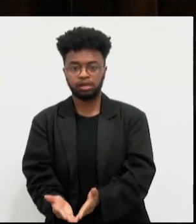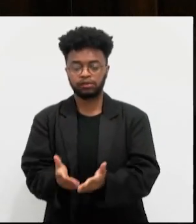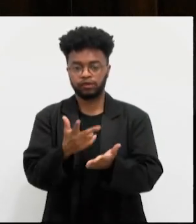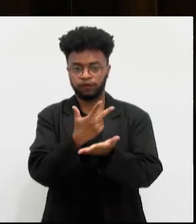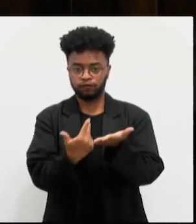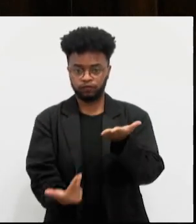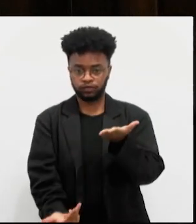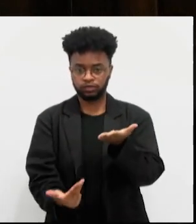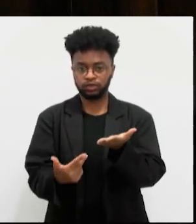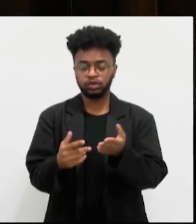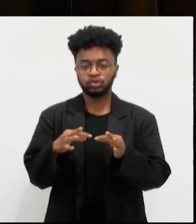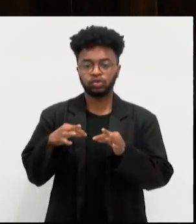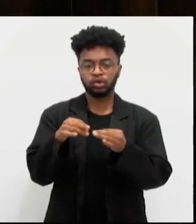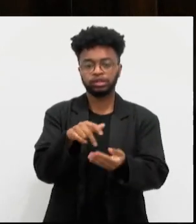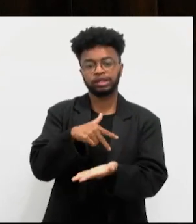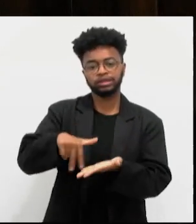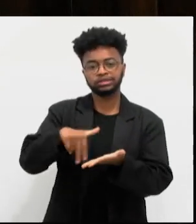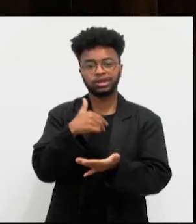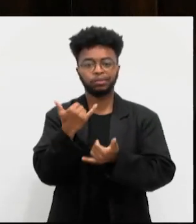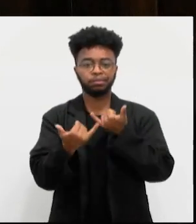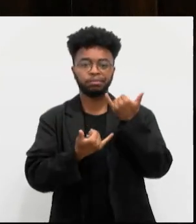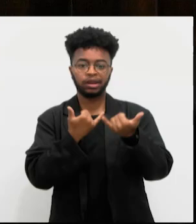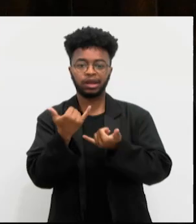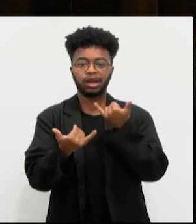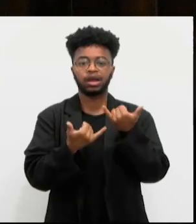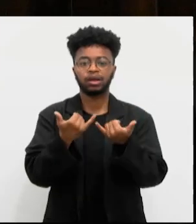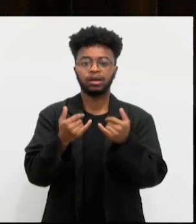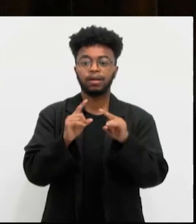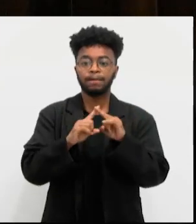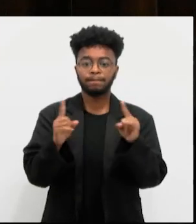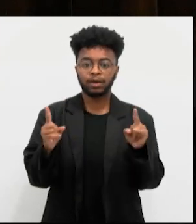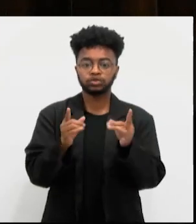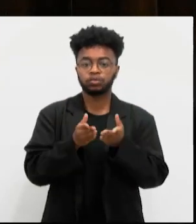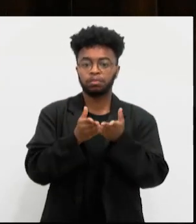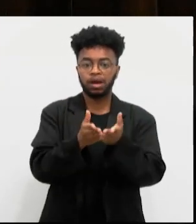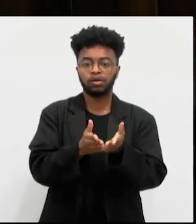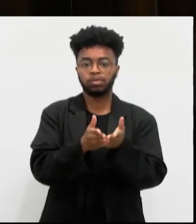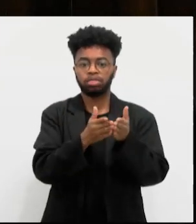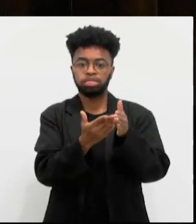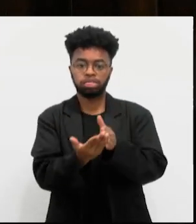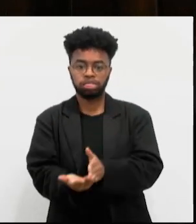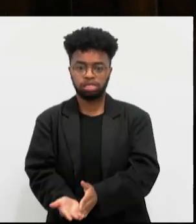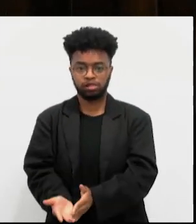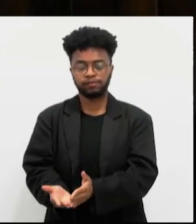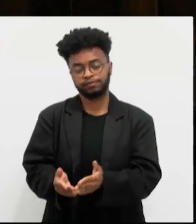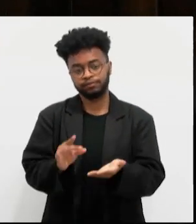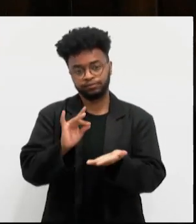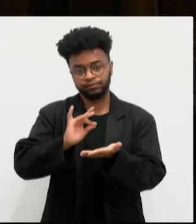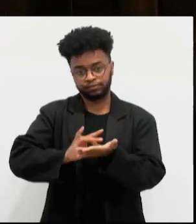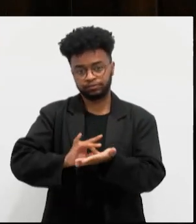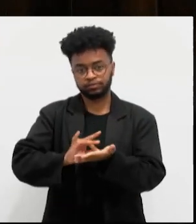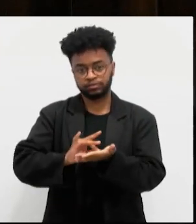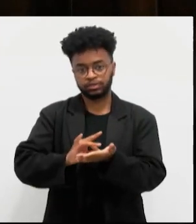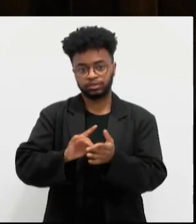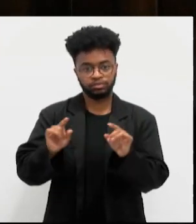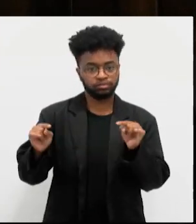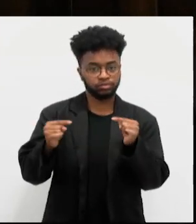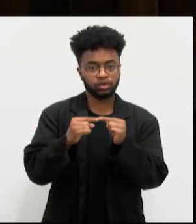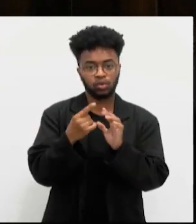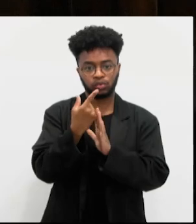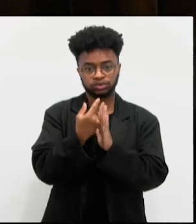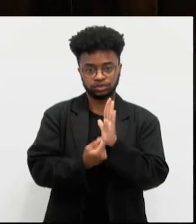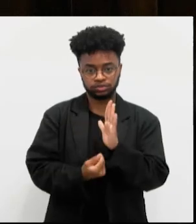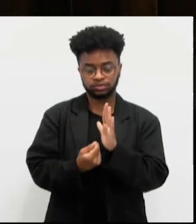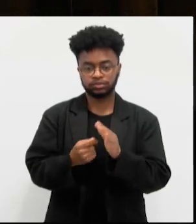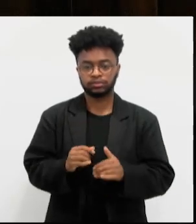Titanic, dançando, brincando, enquanto o Titanic está afundando. Essa é a realidade orçamentária. Mesmo